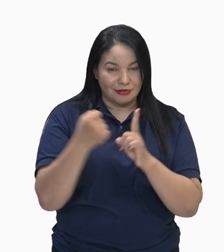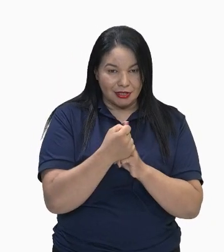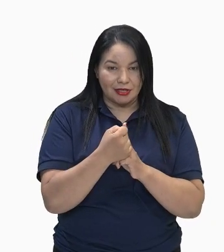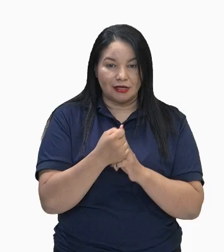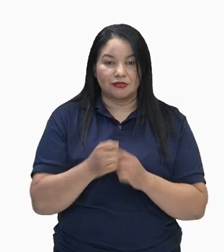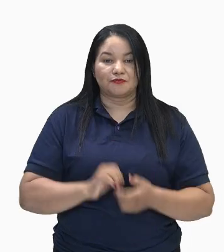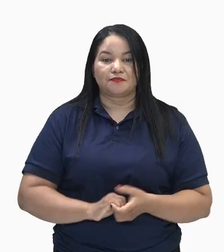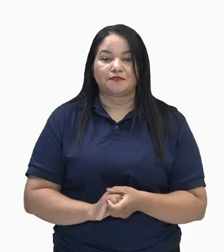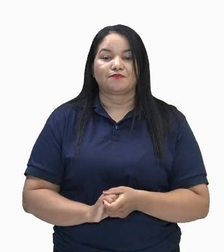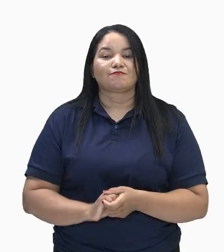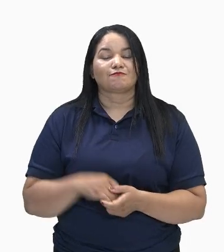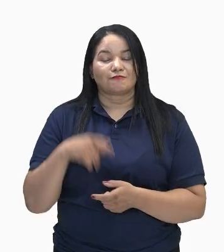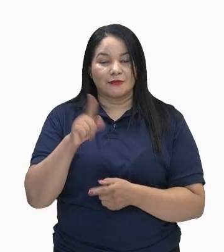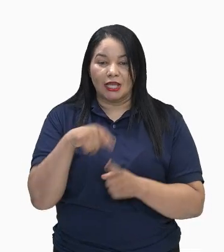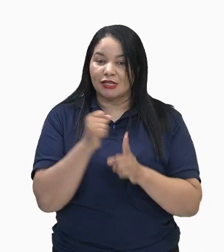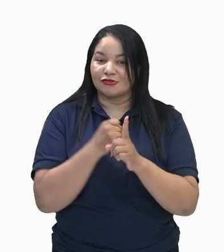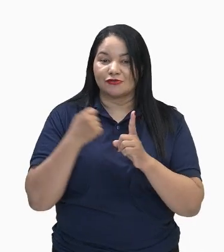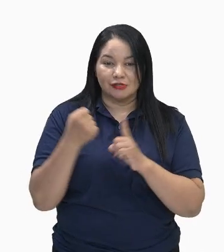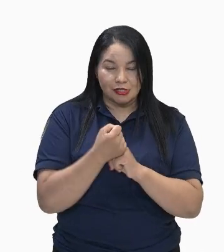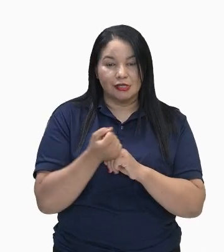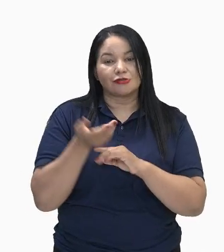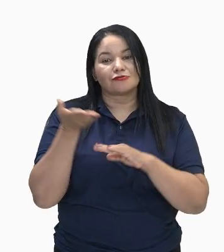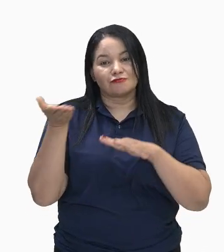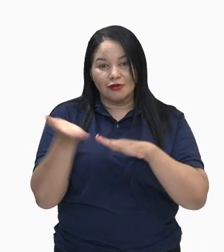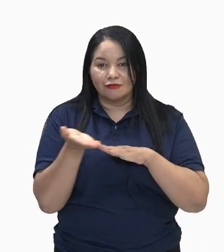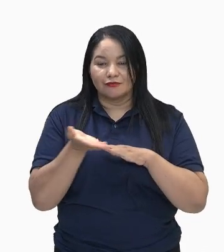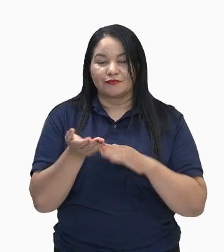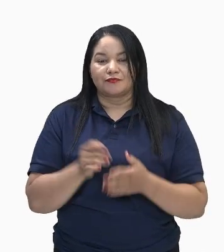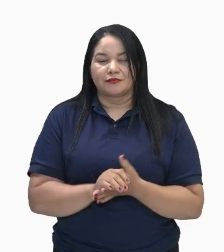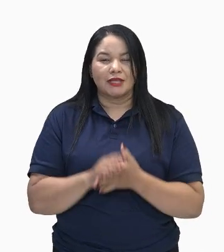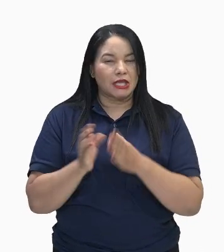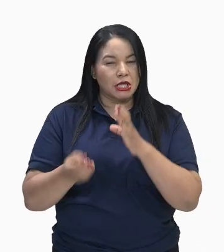da sociedade atual. E aí, ele